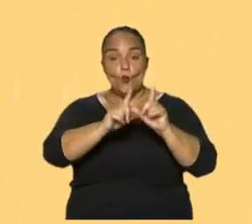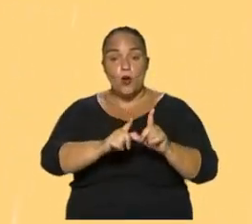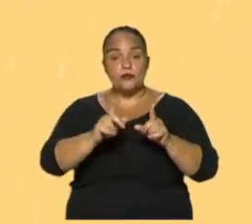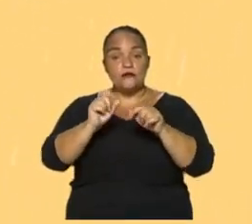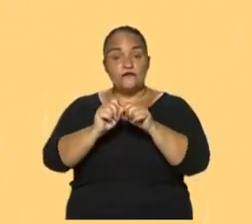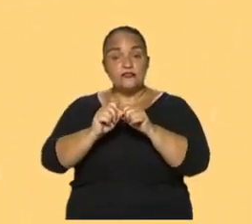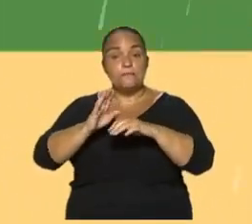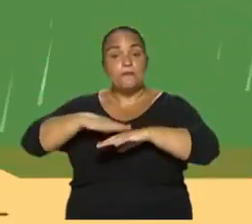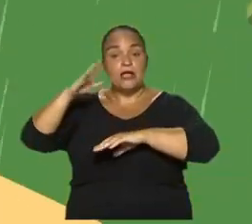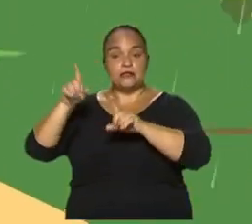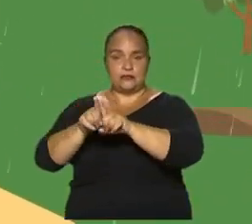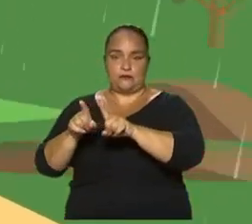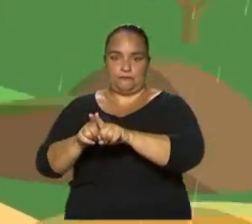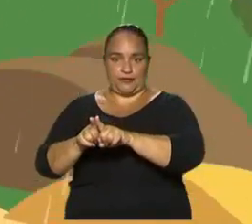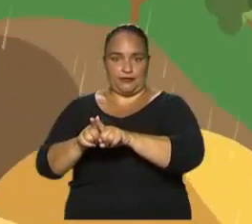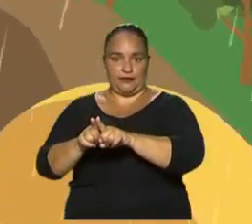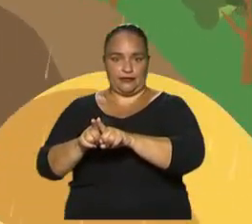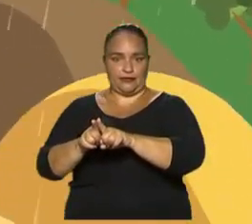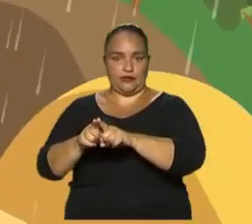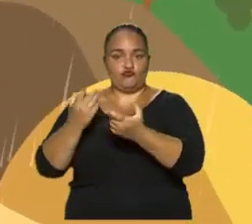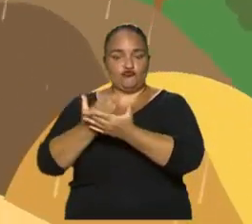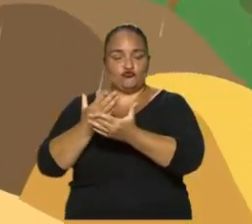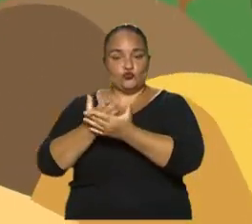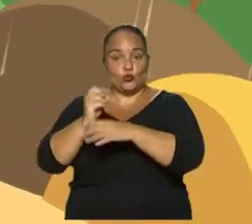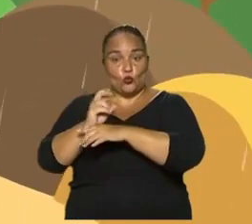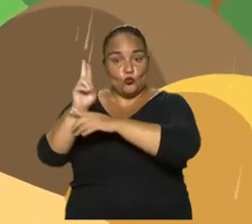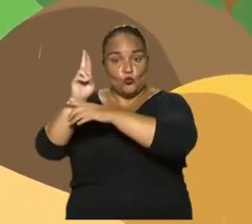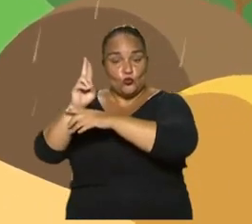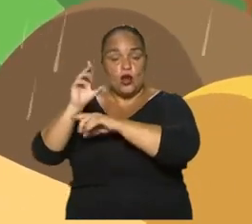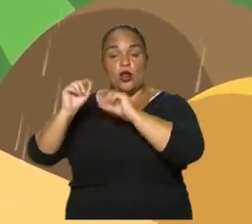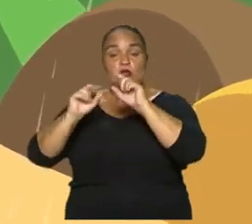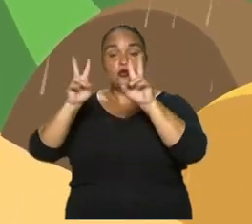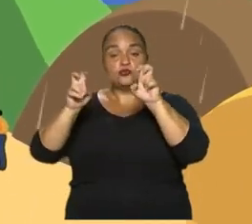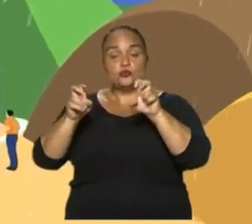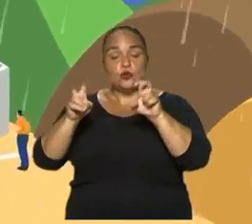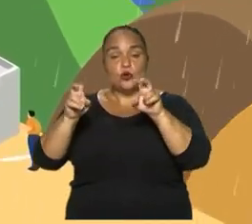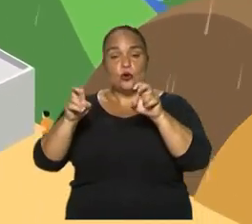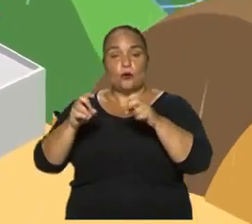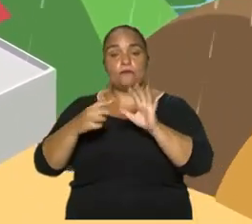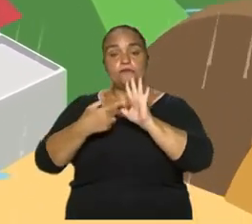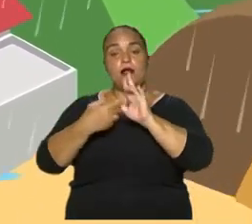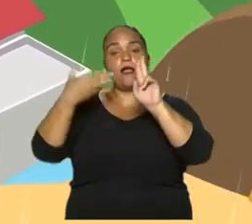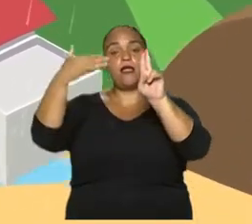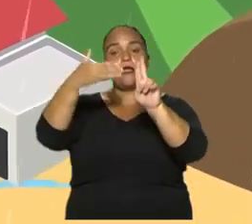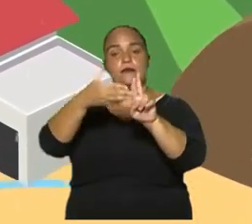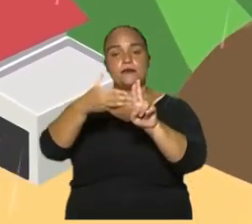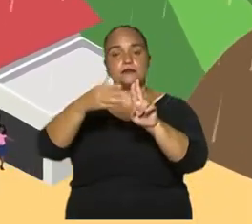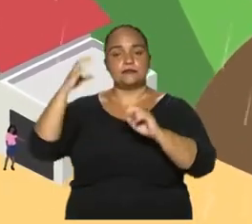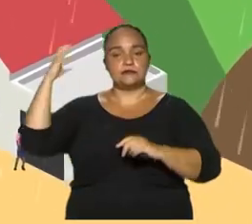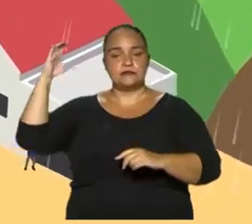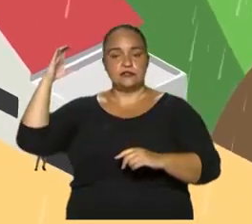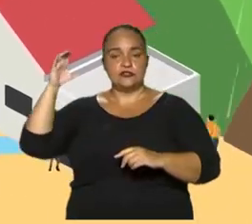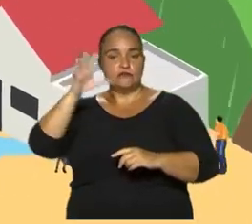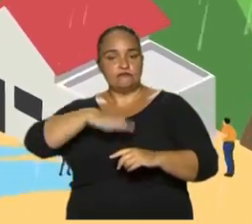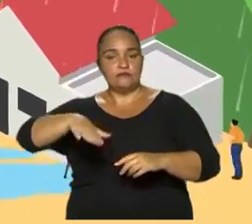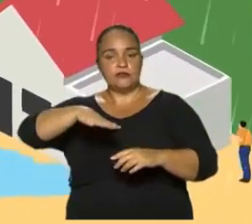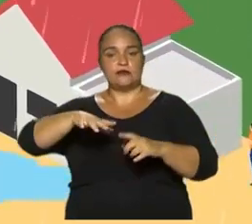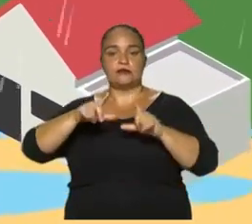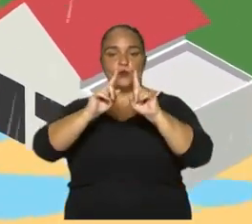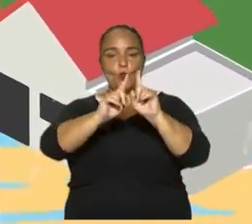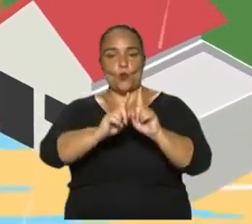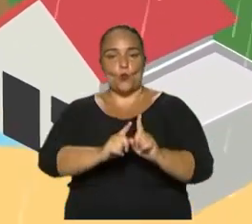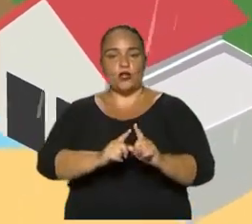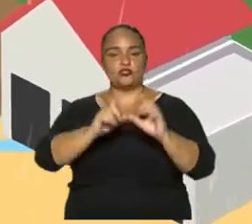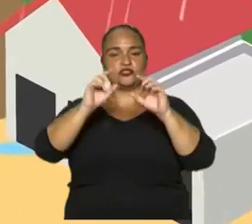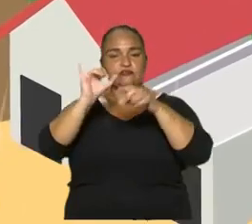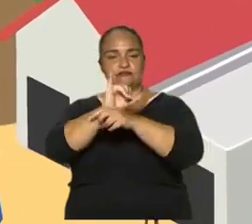muito mais do que isso. O meu estudo do doutorado é justamente sobre essas representações científicas nos quadrinhos, os